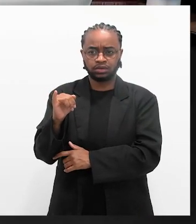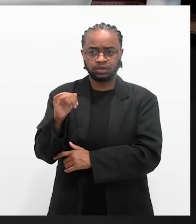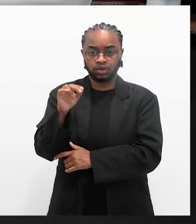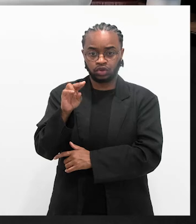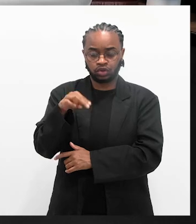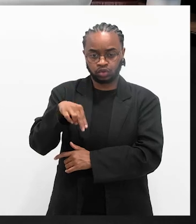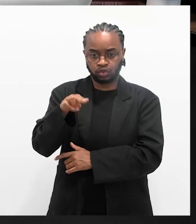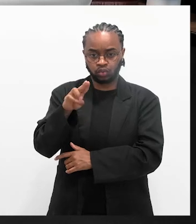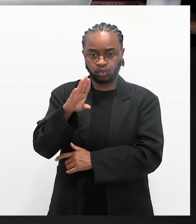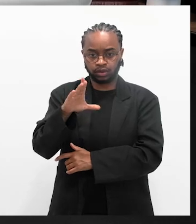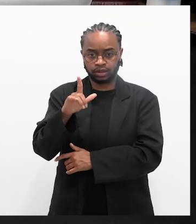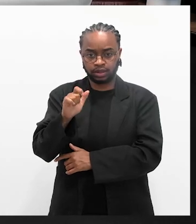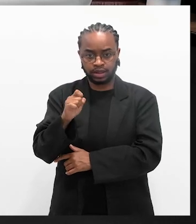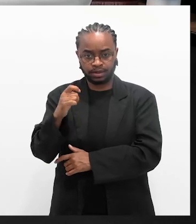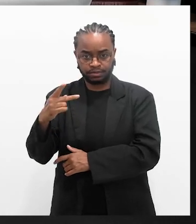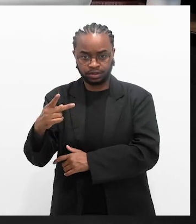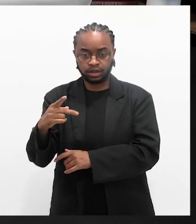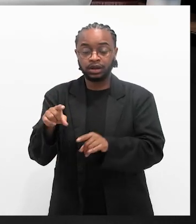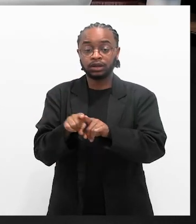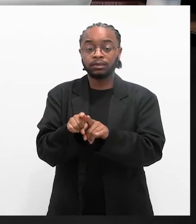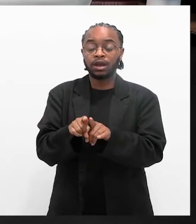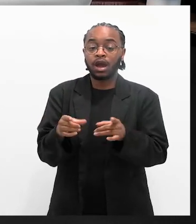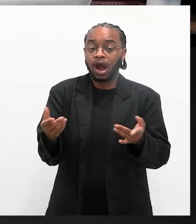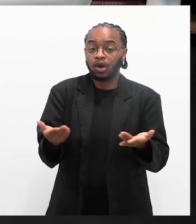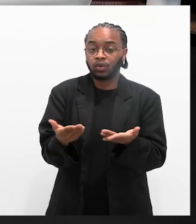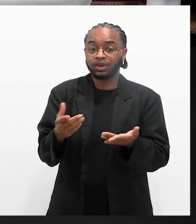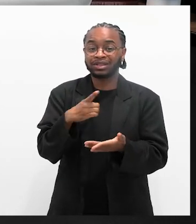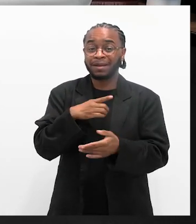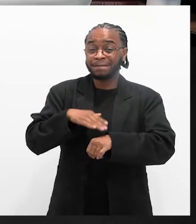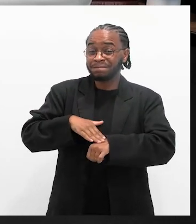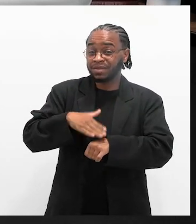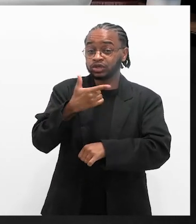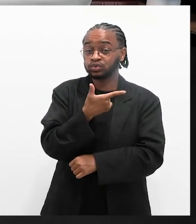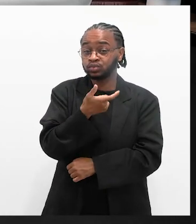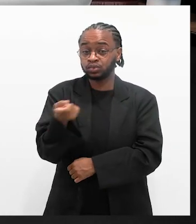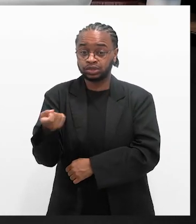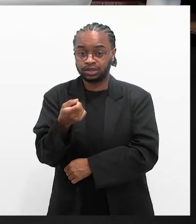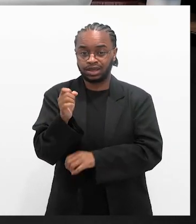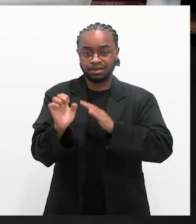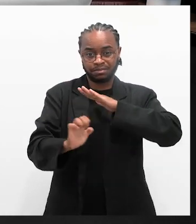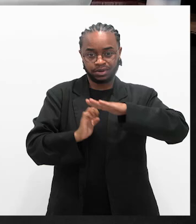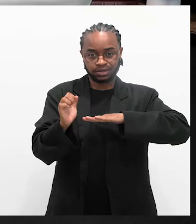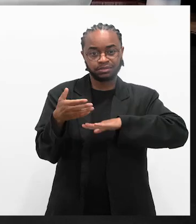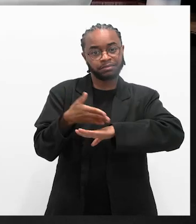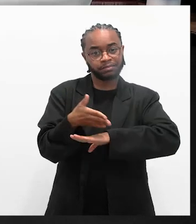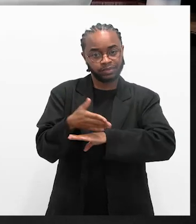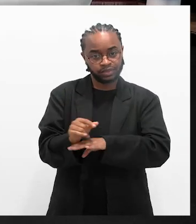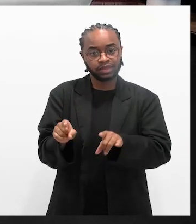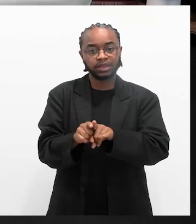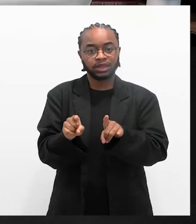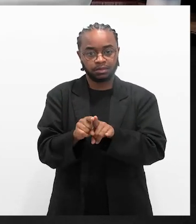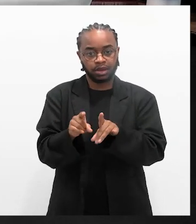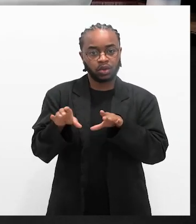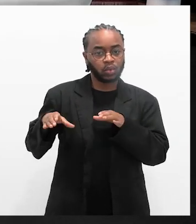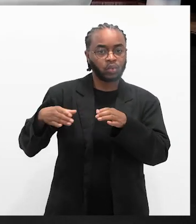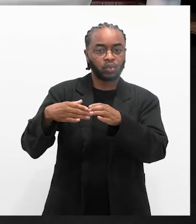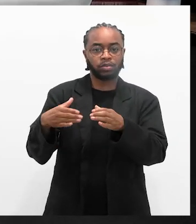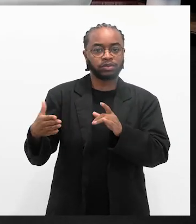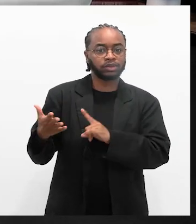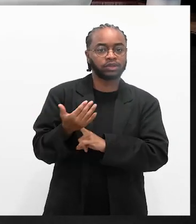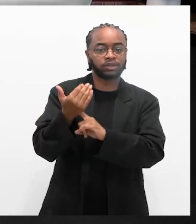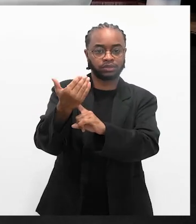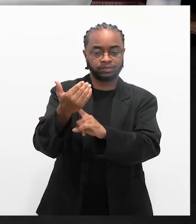a Nuclep, né, e hoje são mais de 200 empresas que fazem parte também desse